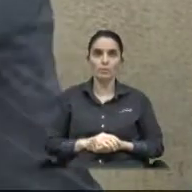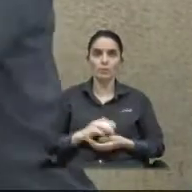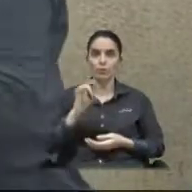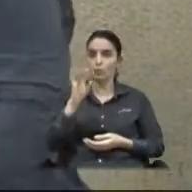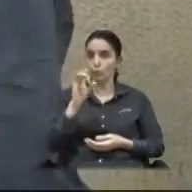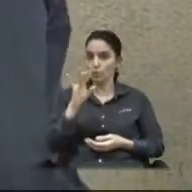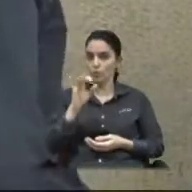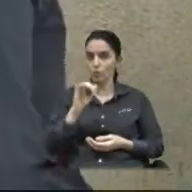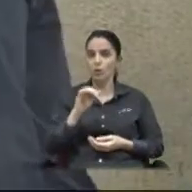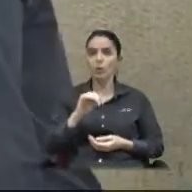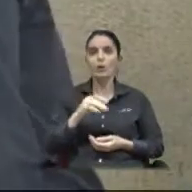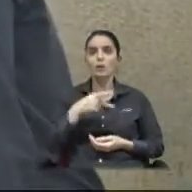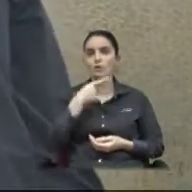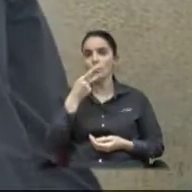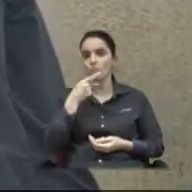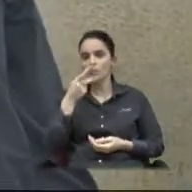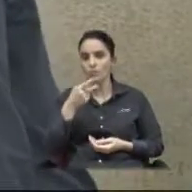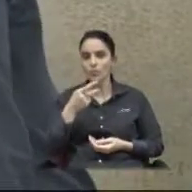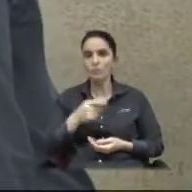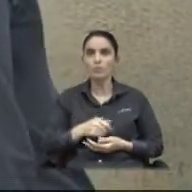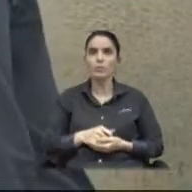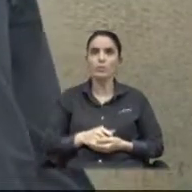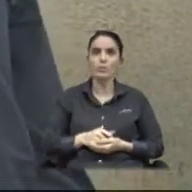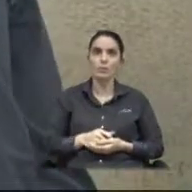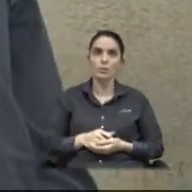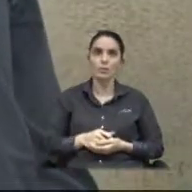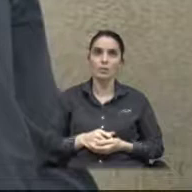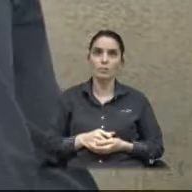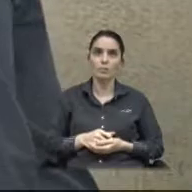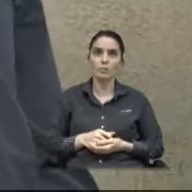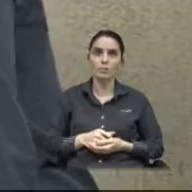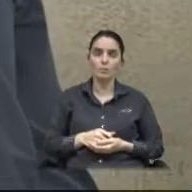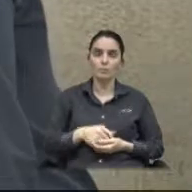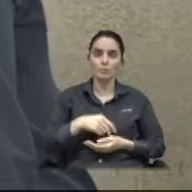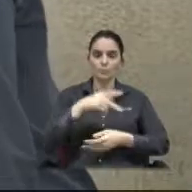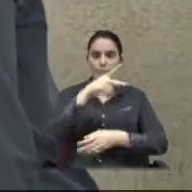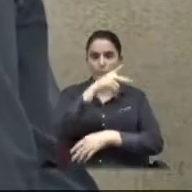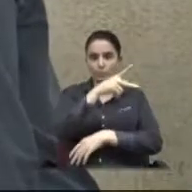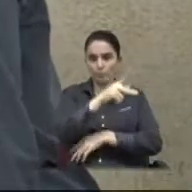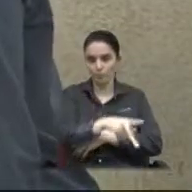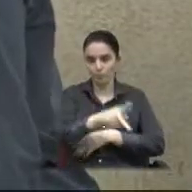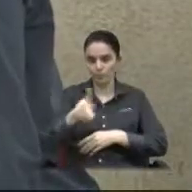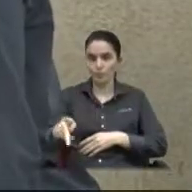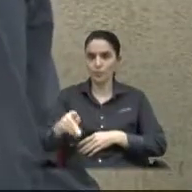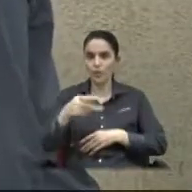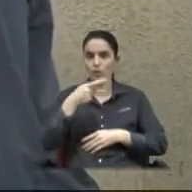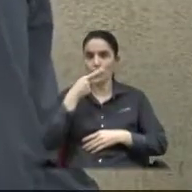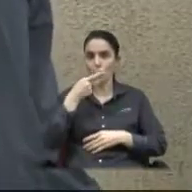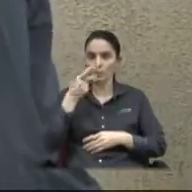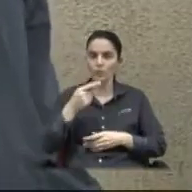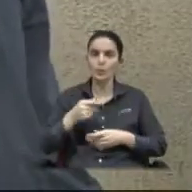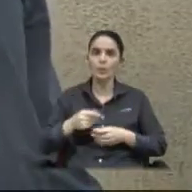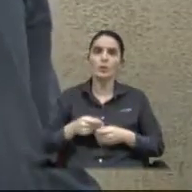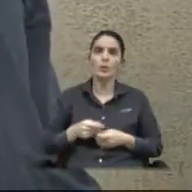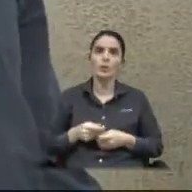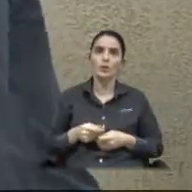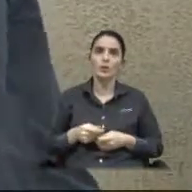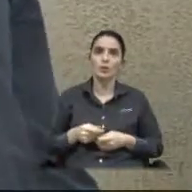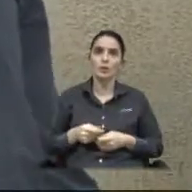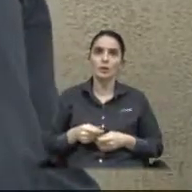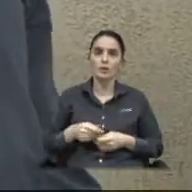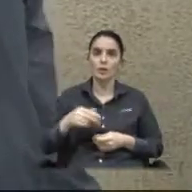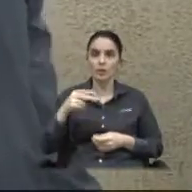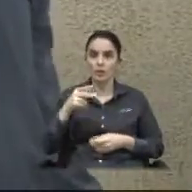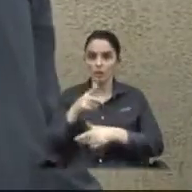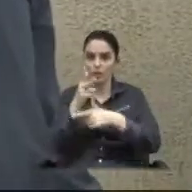dizer as palavras que o Denis disse aqui, professor Denis disse na audiência pública, que parte da imprensa é